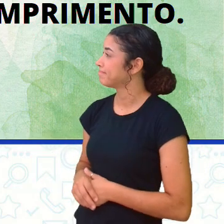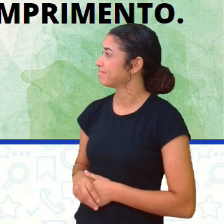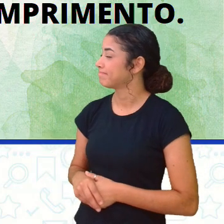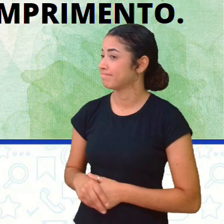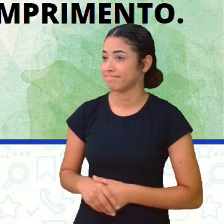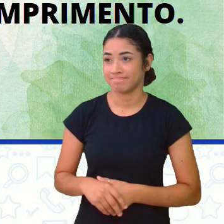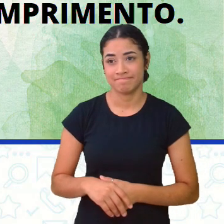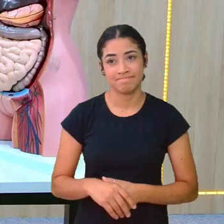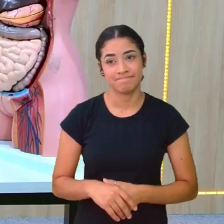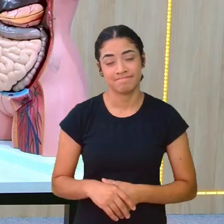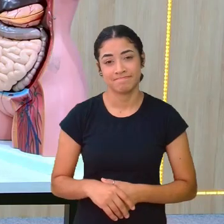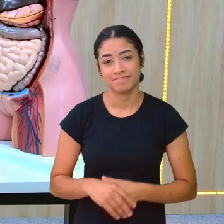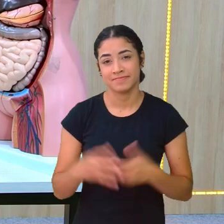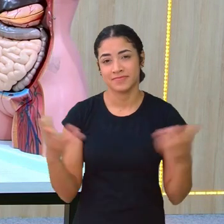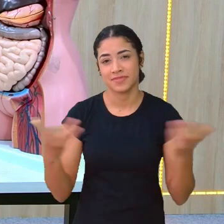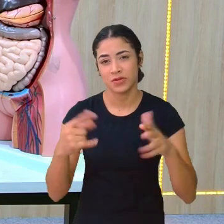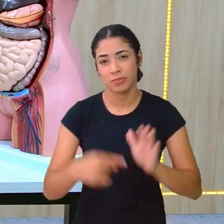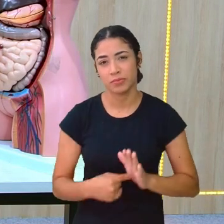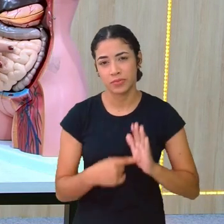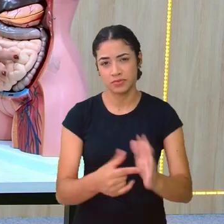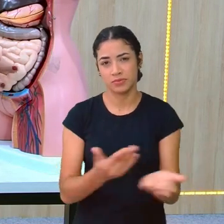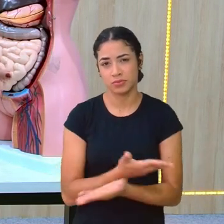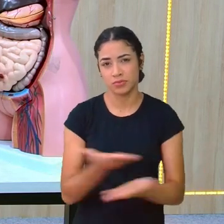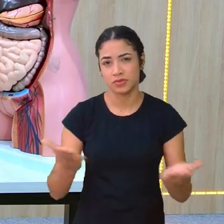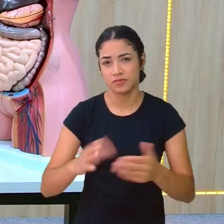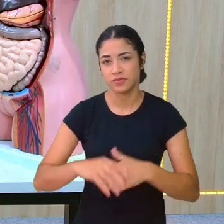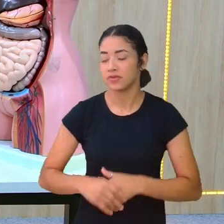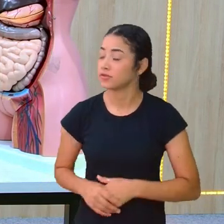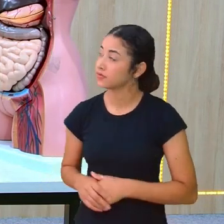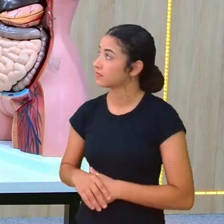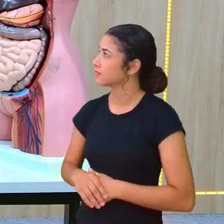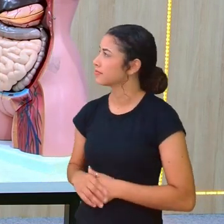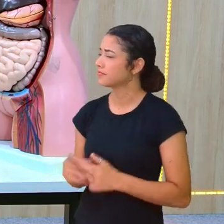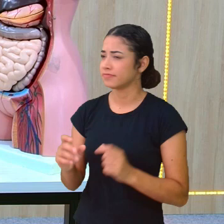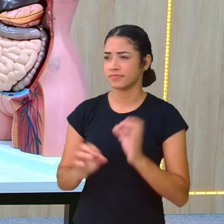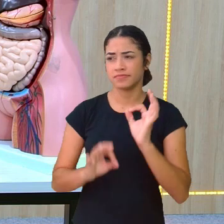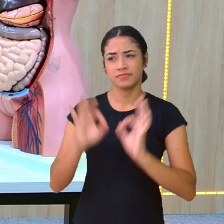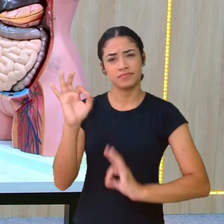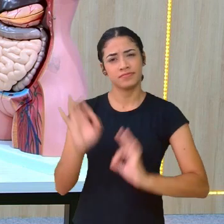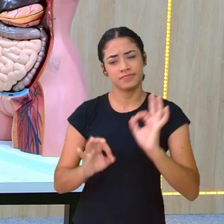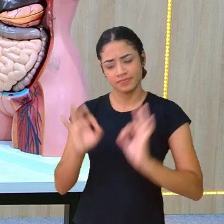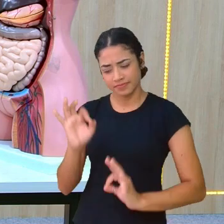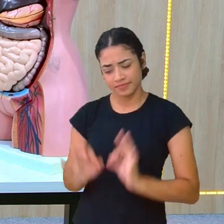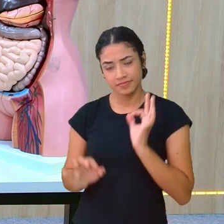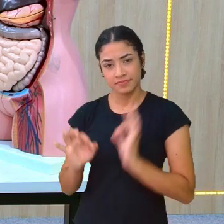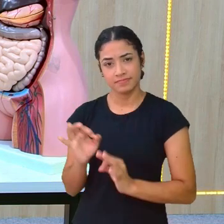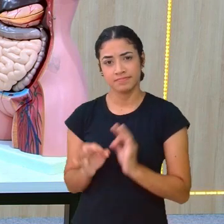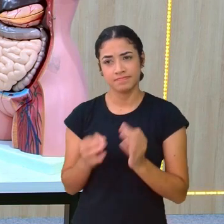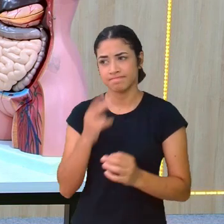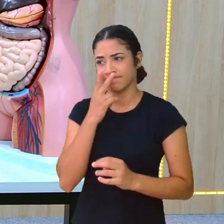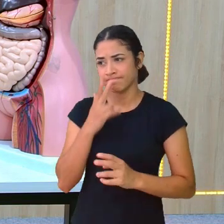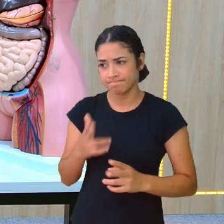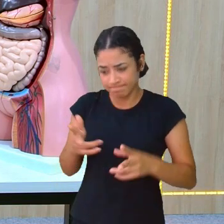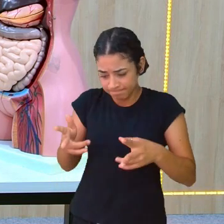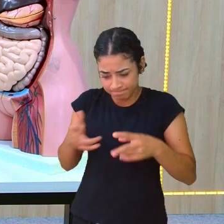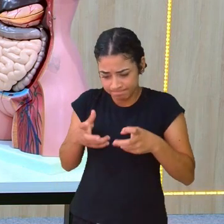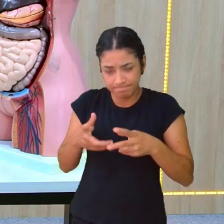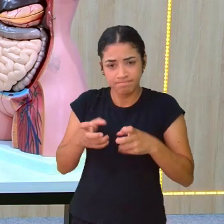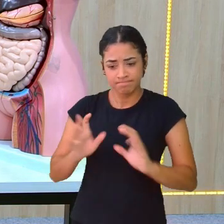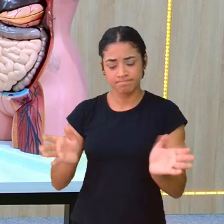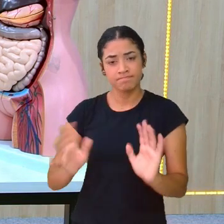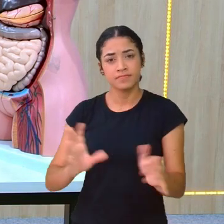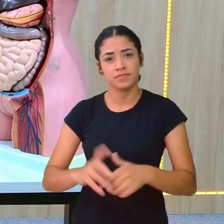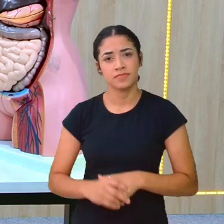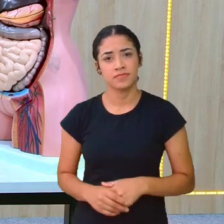Cleiton. Eu quero mostrar aqui. Veja, que ele está tão arrumadinho, sim, que não dá nem para a gente perceber. Verdade. Né?